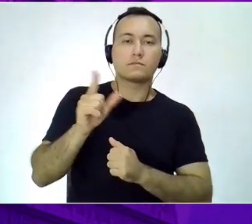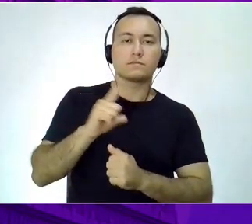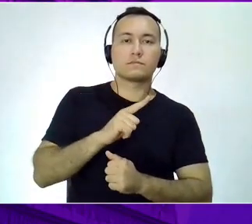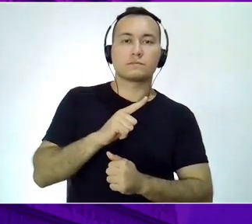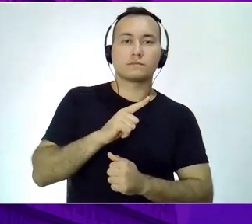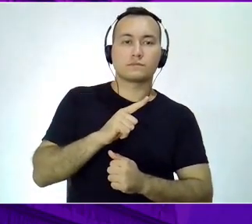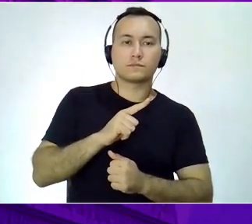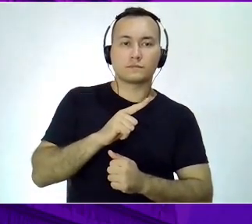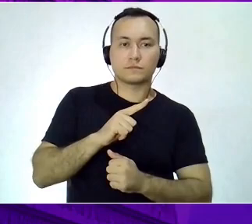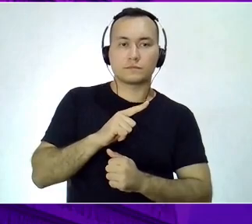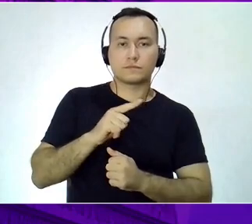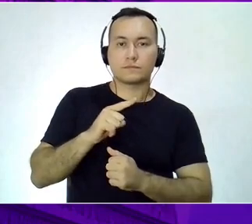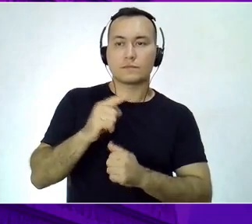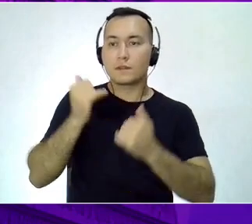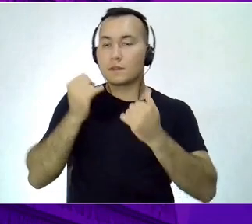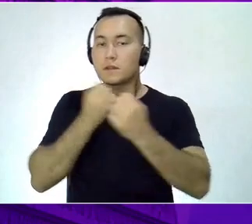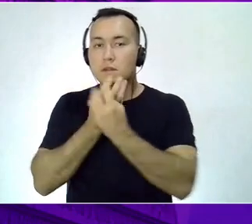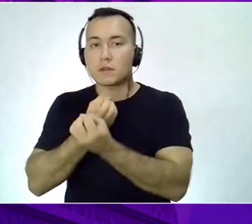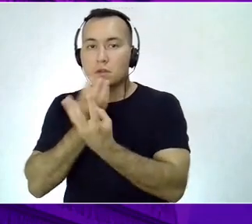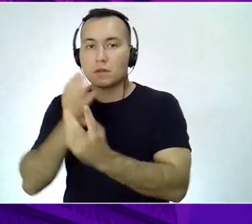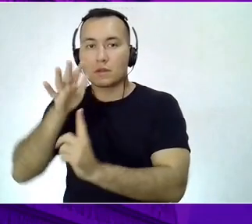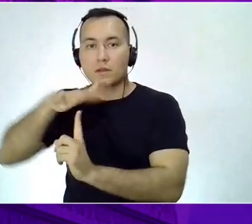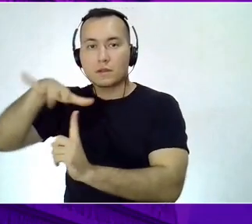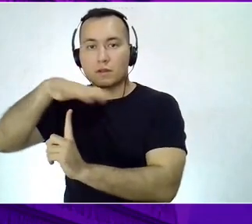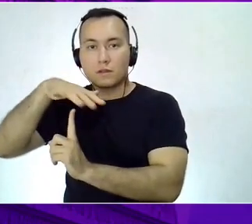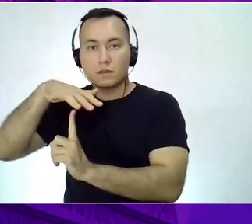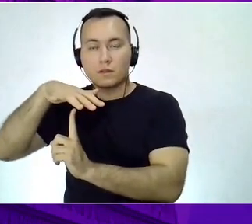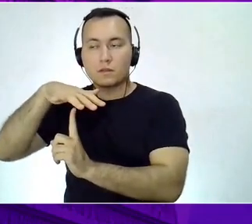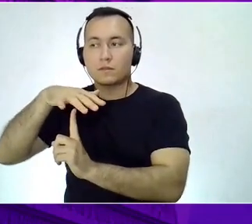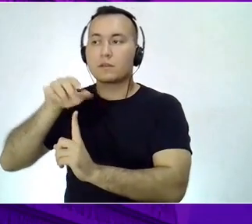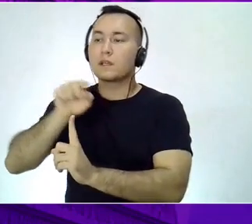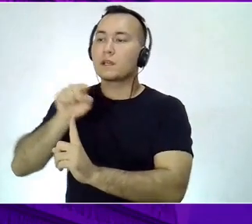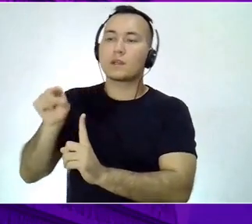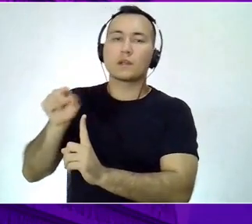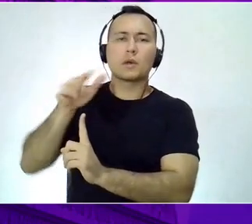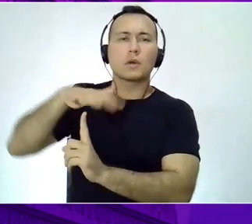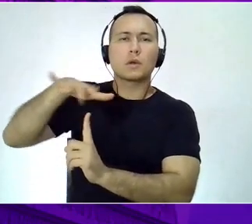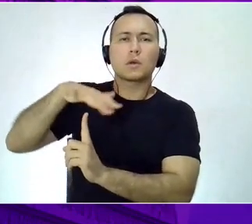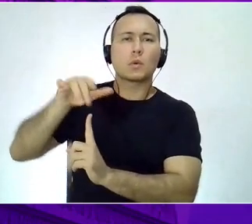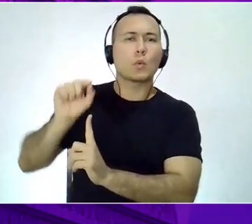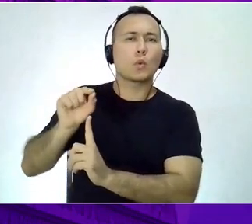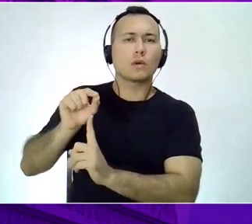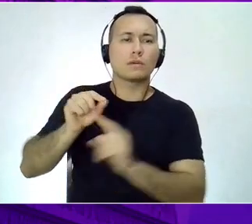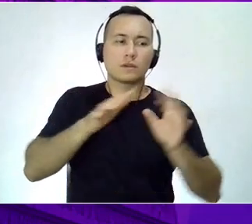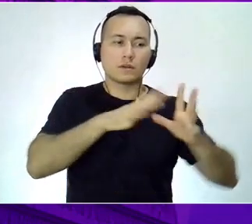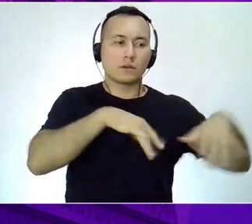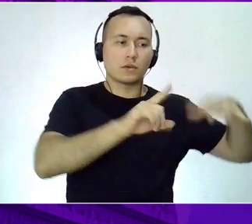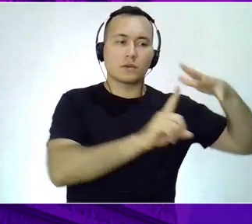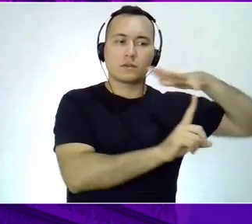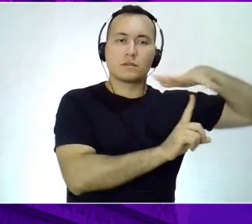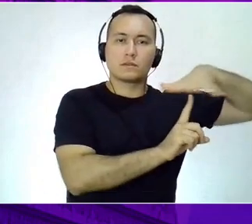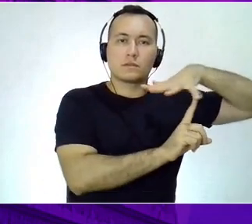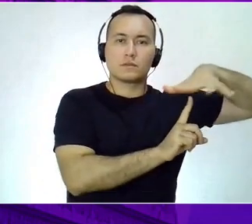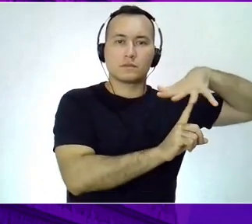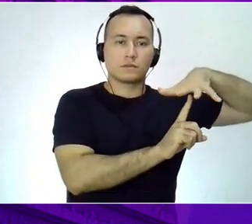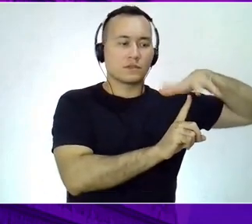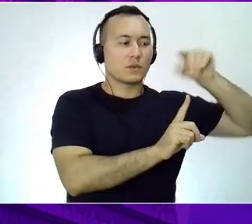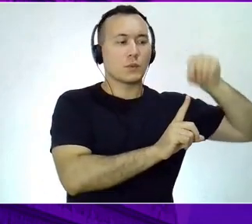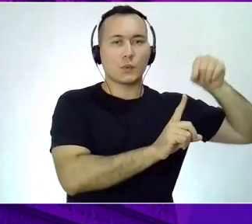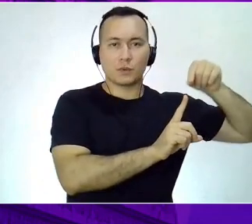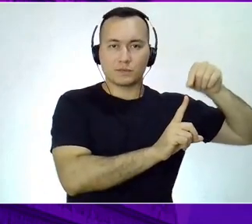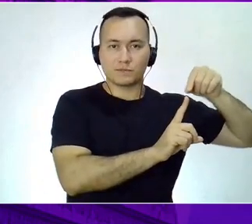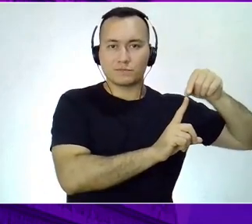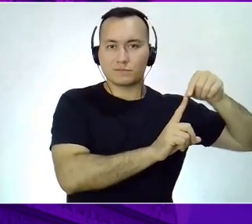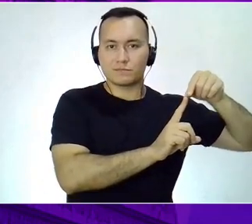as quantidades entre elas, tá? Isso é fácil de conseguir e essa palestra é aberta, então vocês também podem reconsultar isso aqui depois,